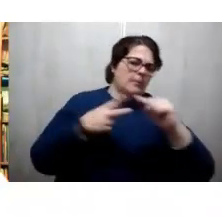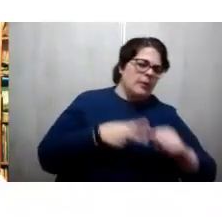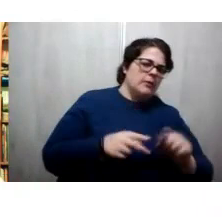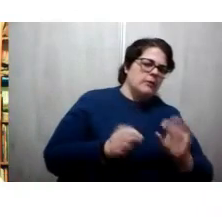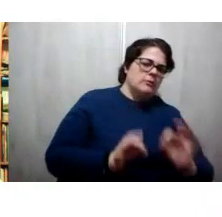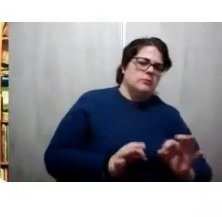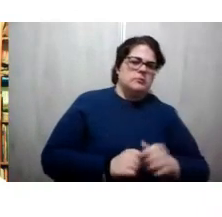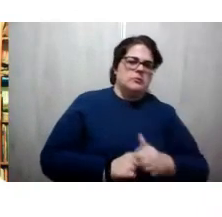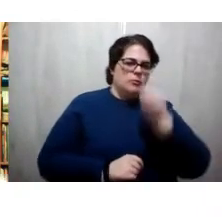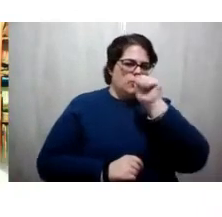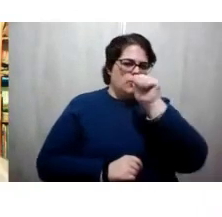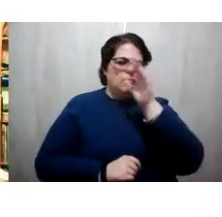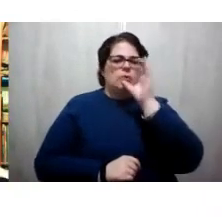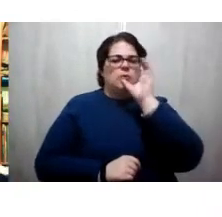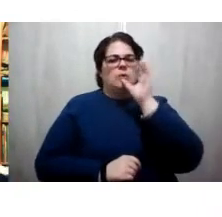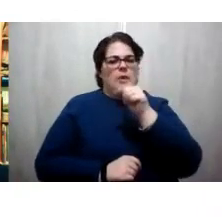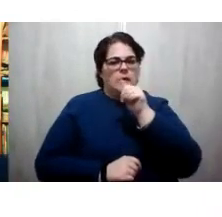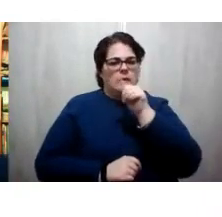um golinho de água aqui.